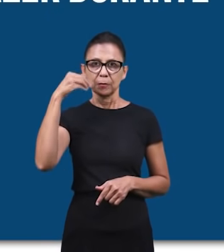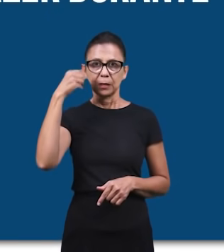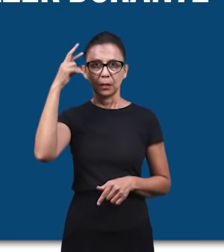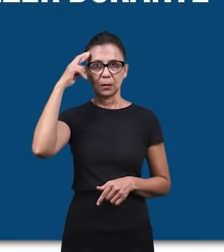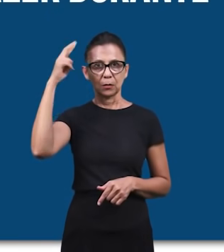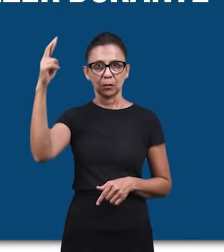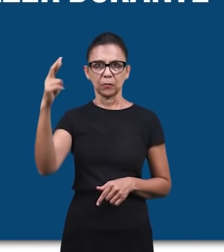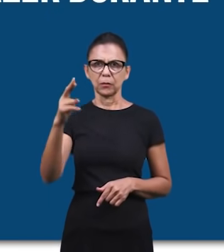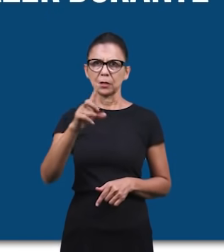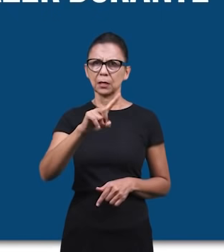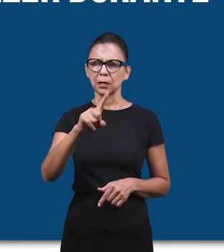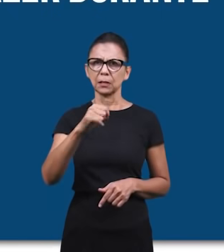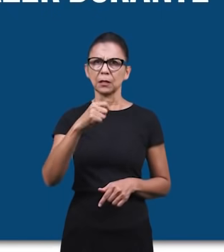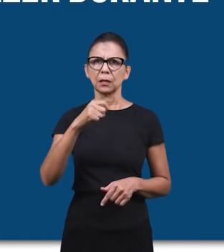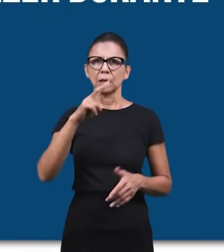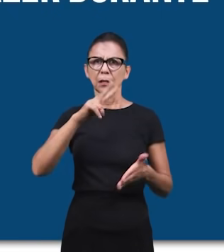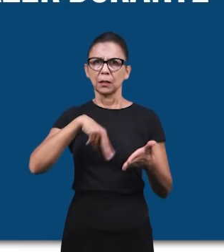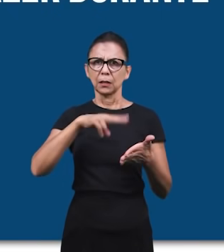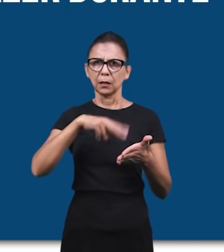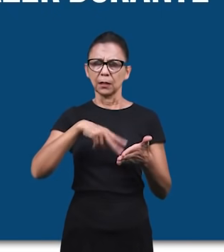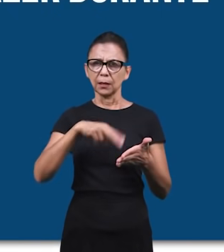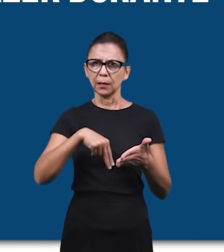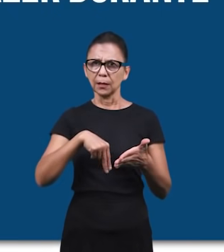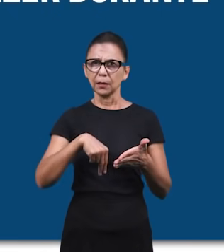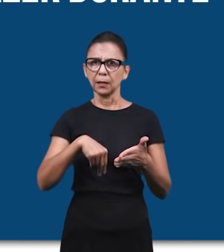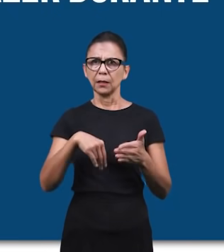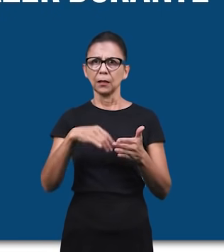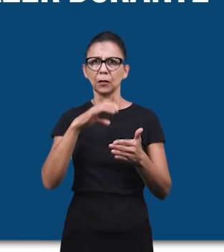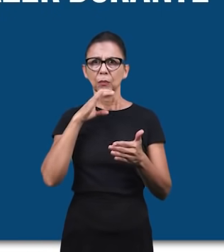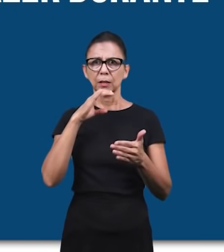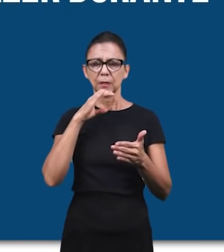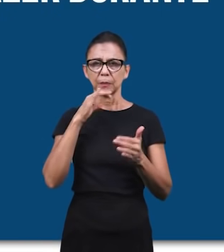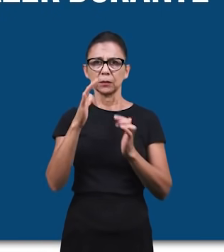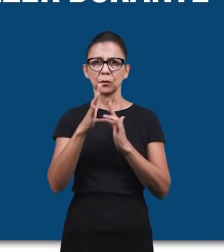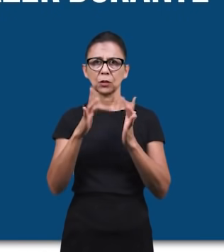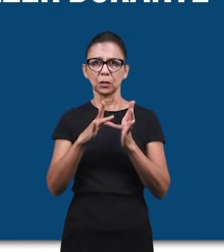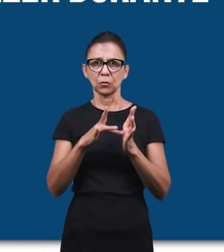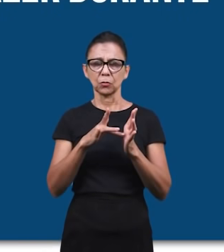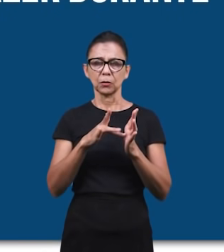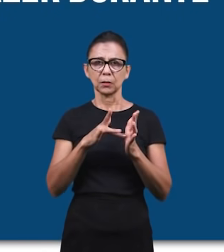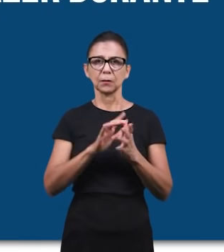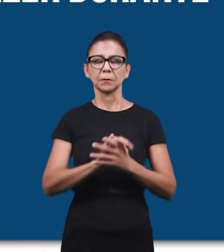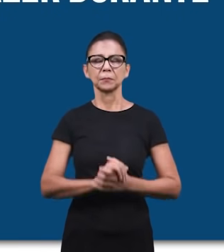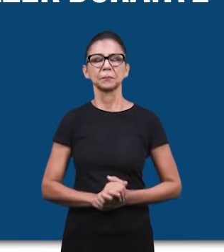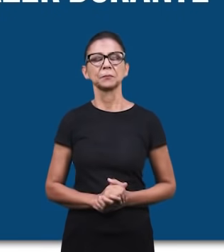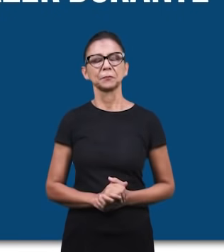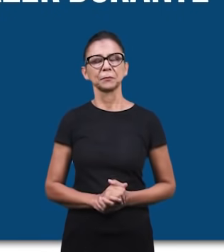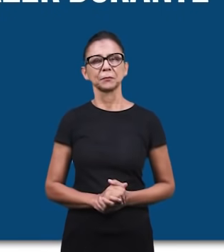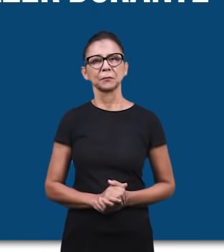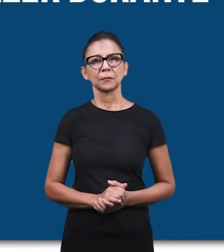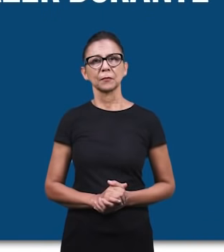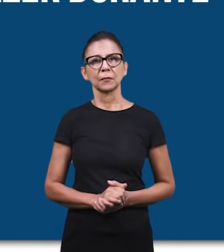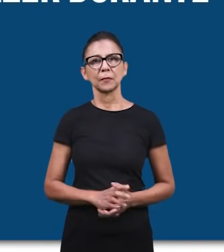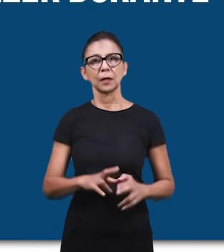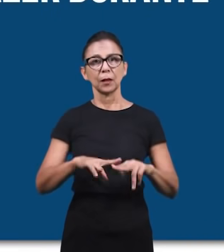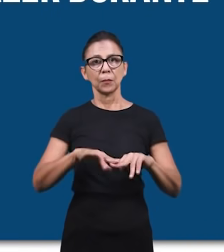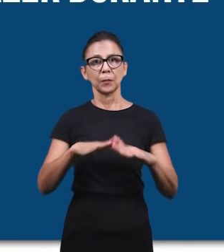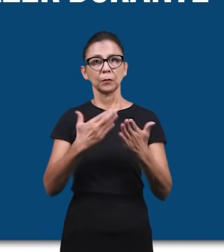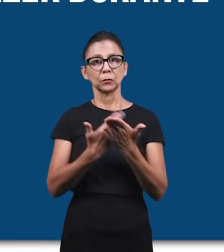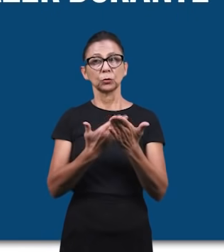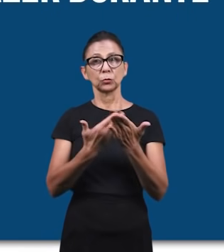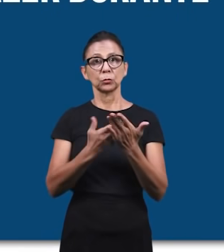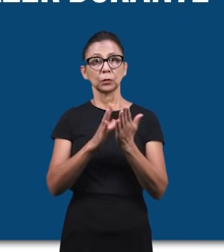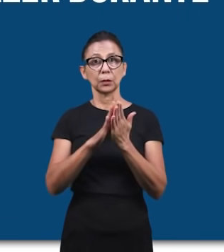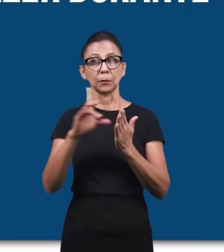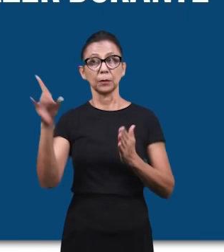nem estéreis no conhecimento de nosso Senhor Jesus Cristo. É através do estudo da palavra que o Espírito Santo